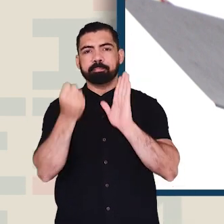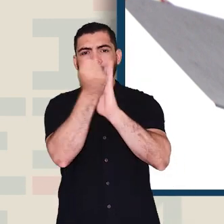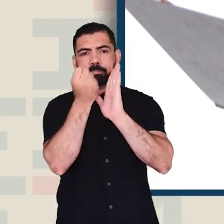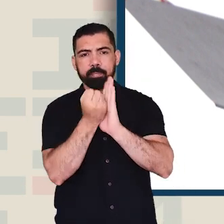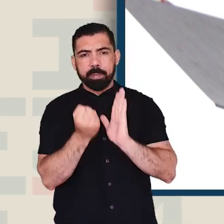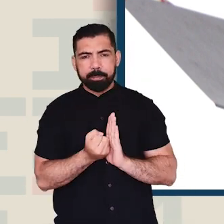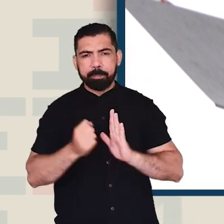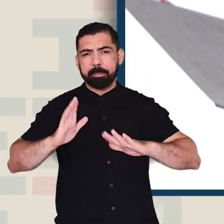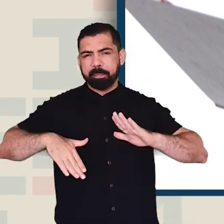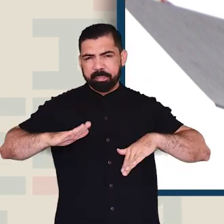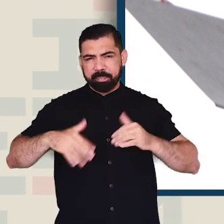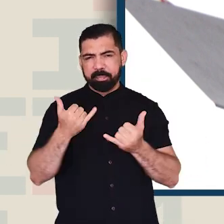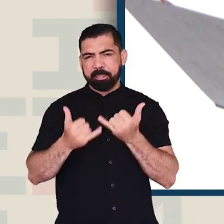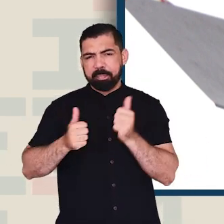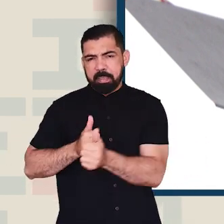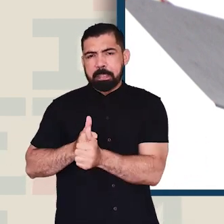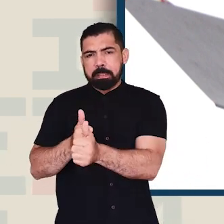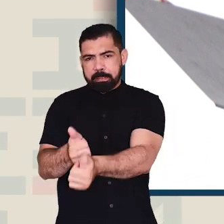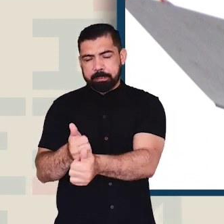percussiva, uma coisa bem...